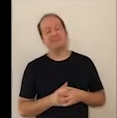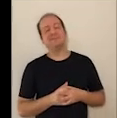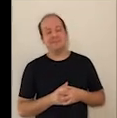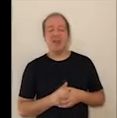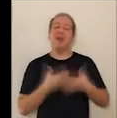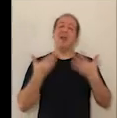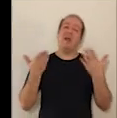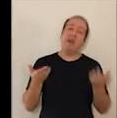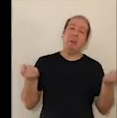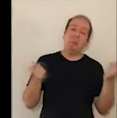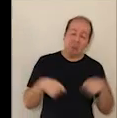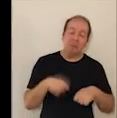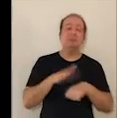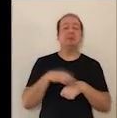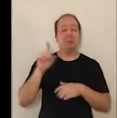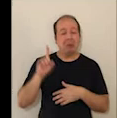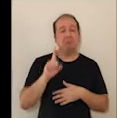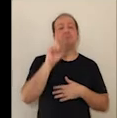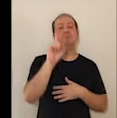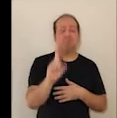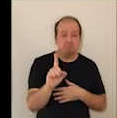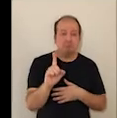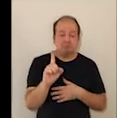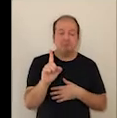Ah, é o mínimo que posso fazer.